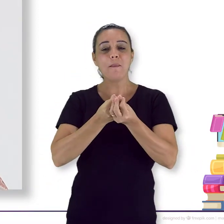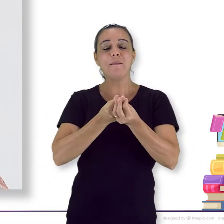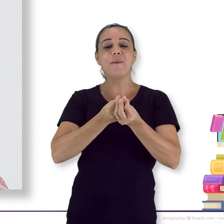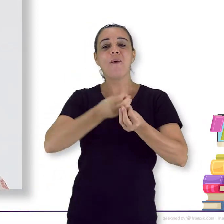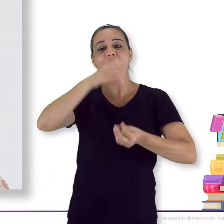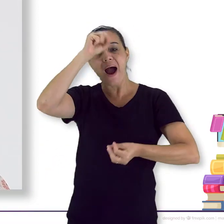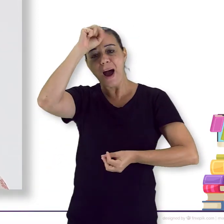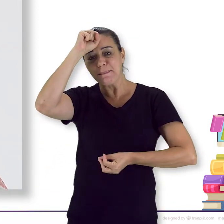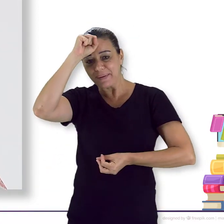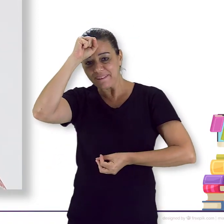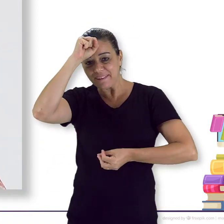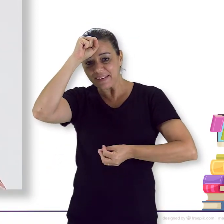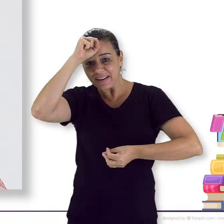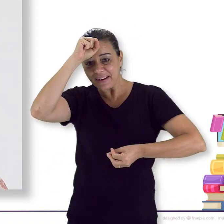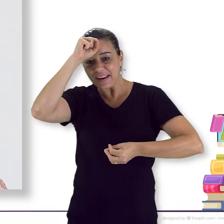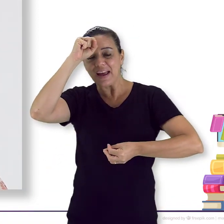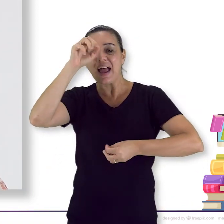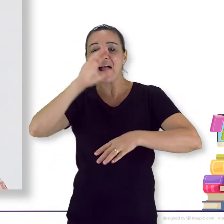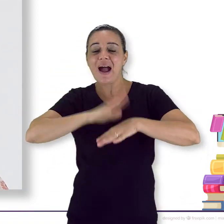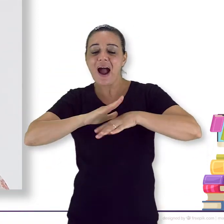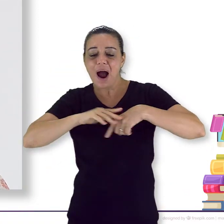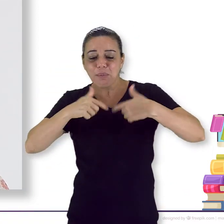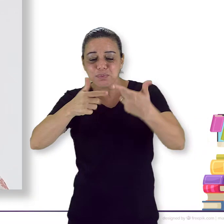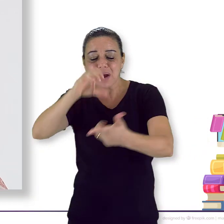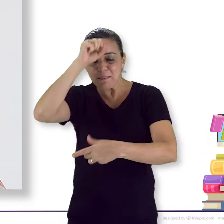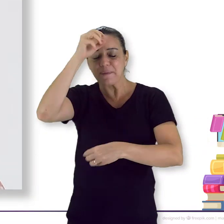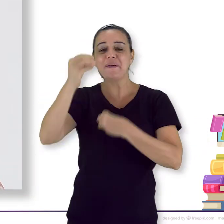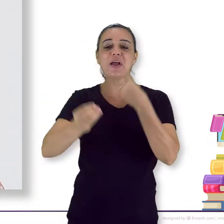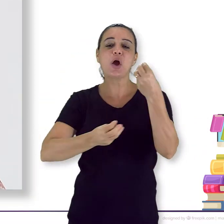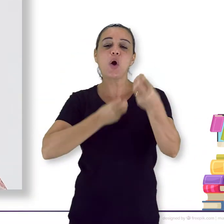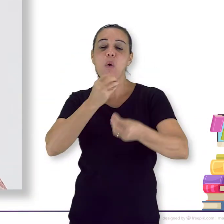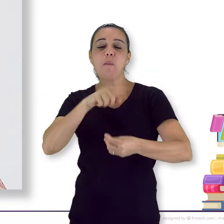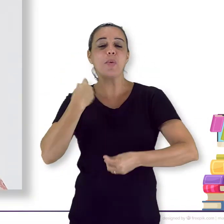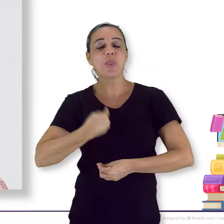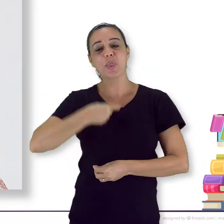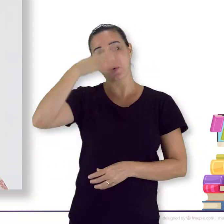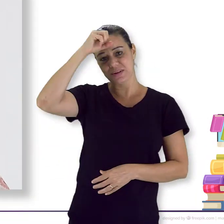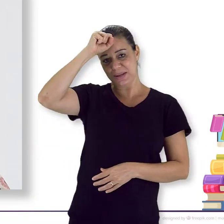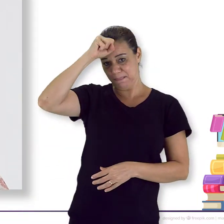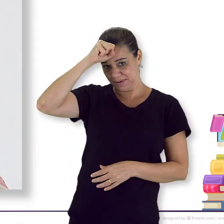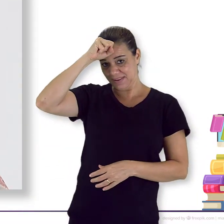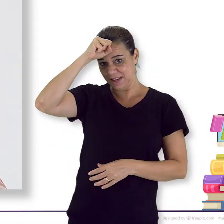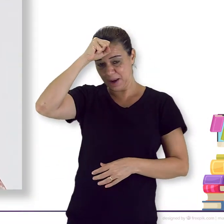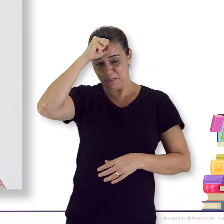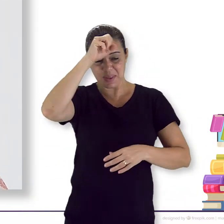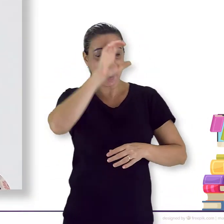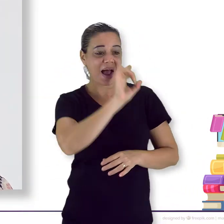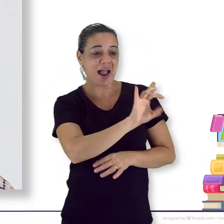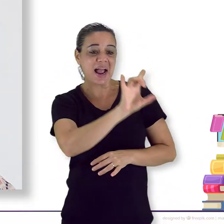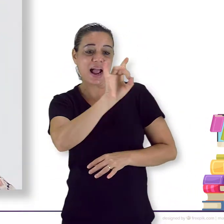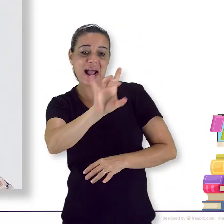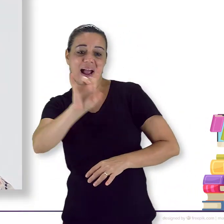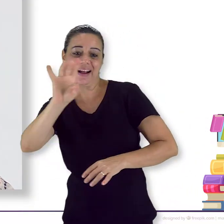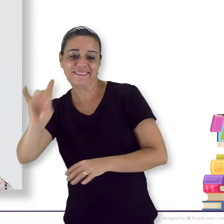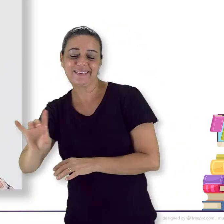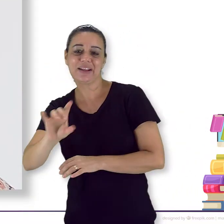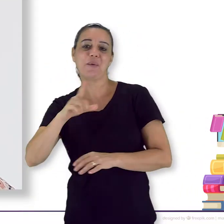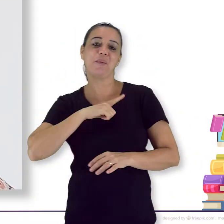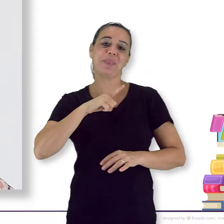aprender. O que significa aprender, como a gente aprende, que cada um tem seu estilo